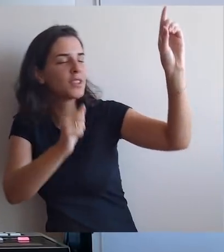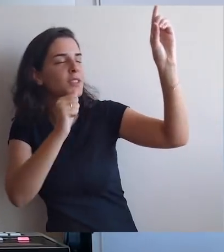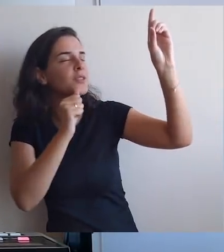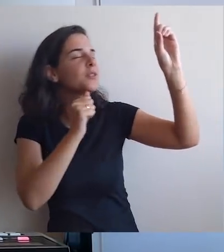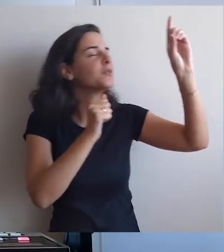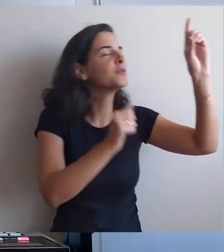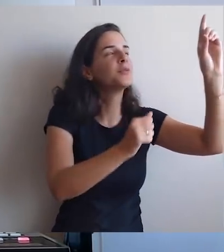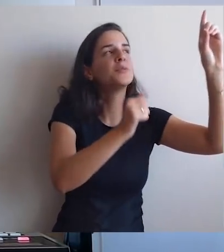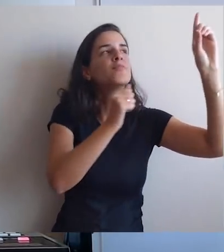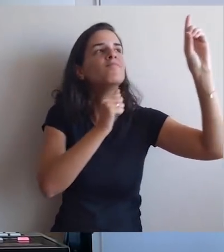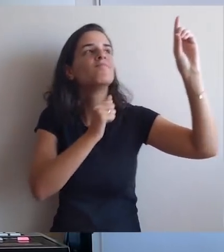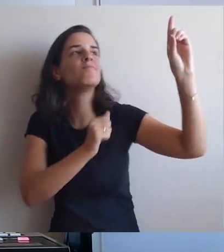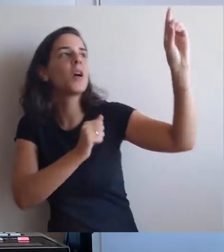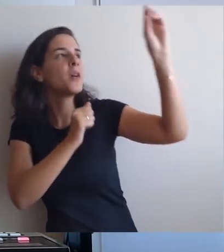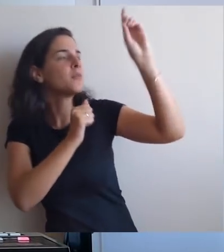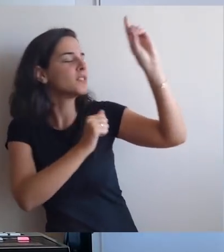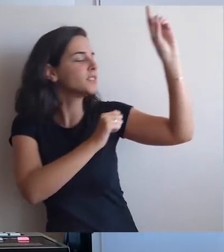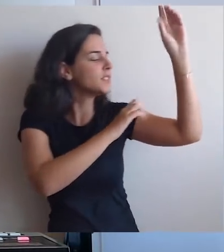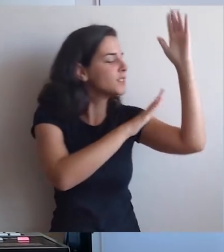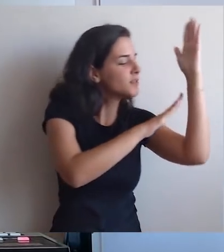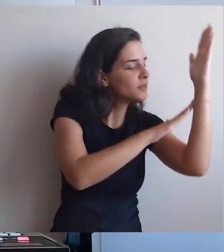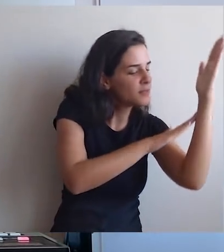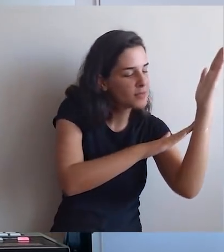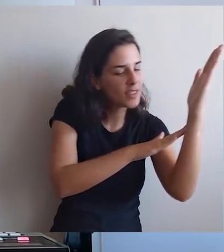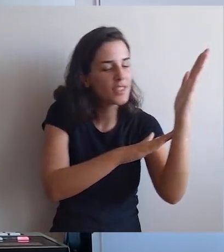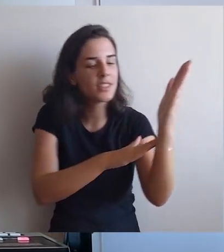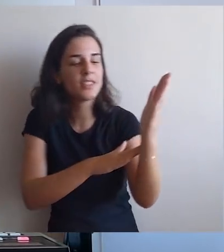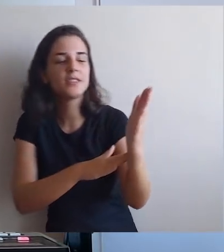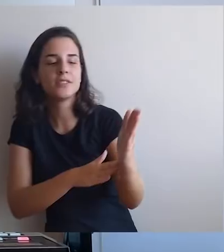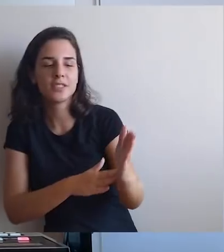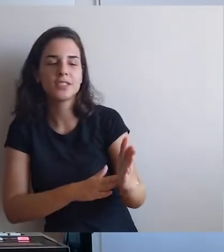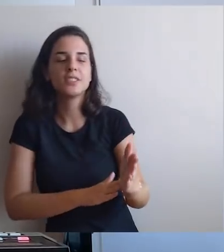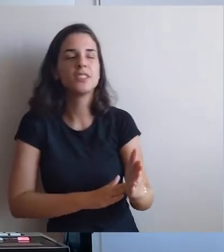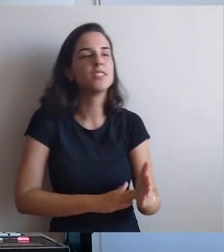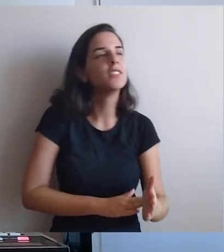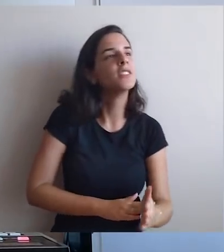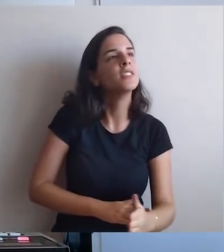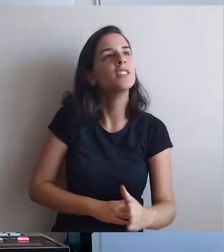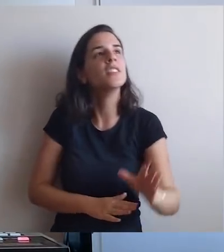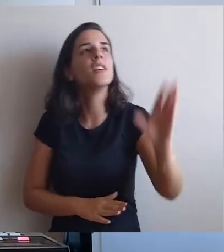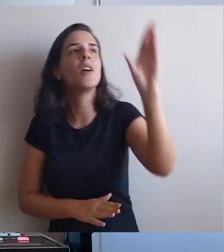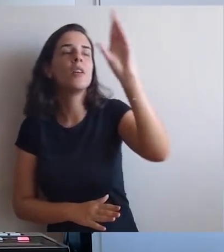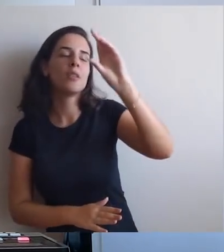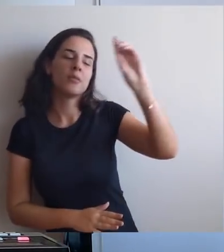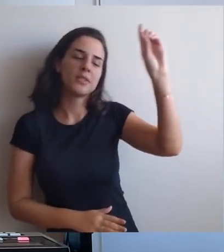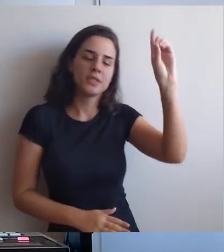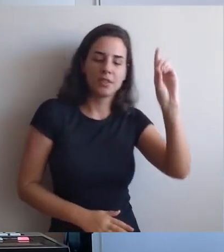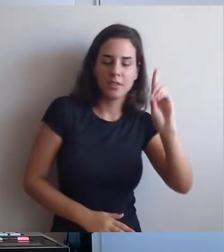Sempre é poderoso, pra sempre.